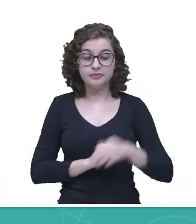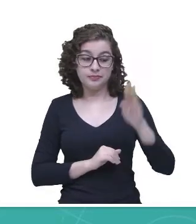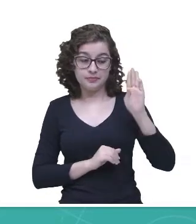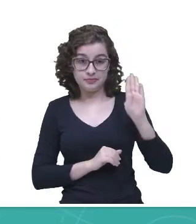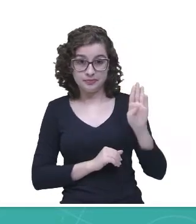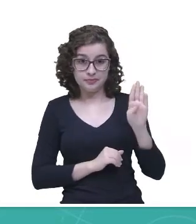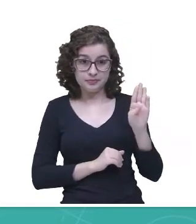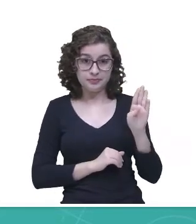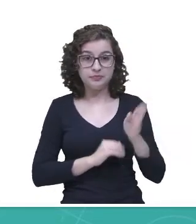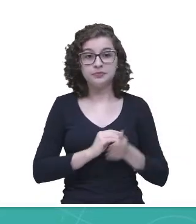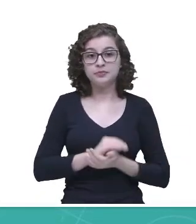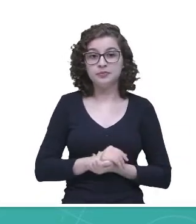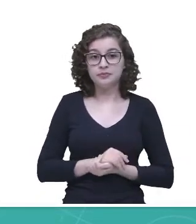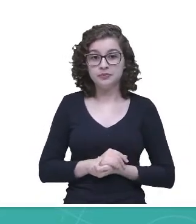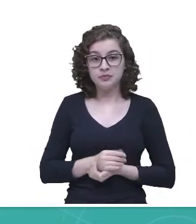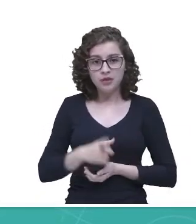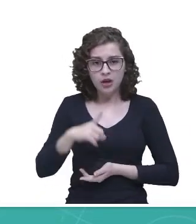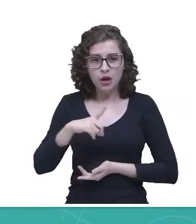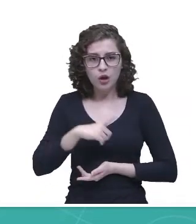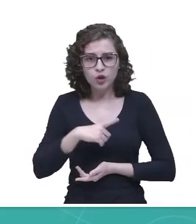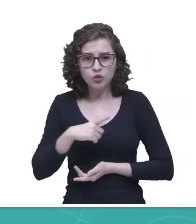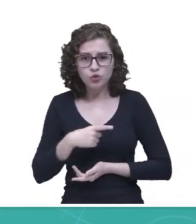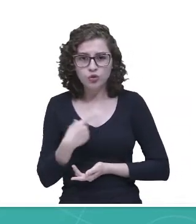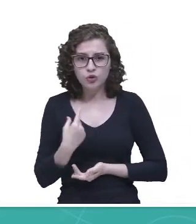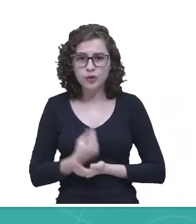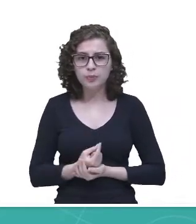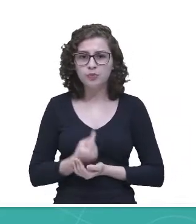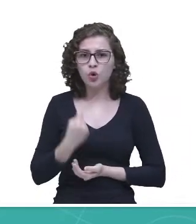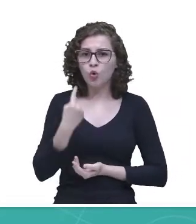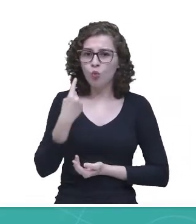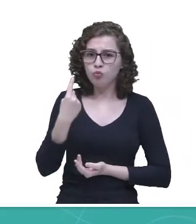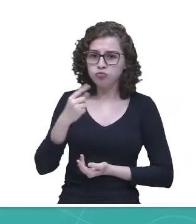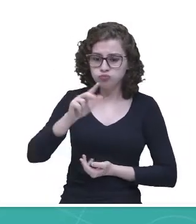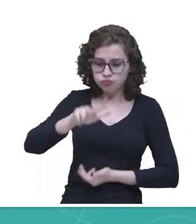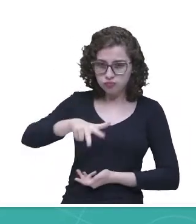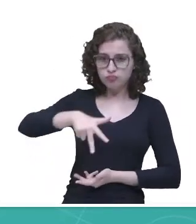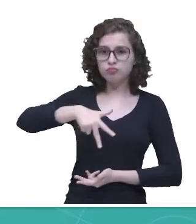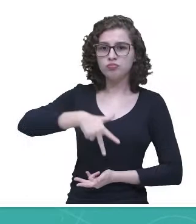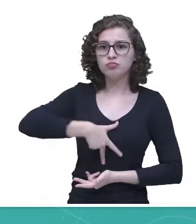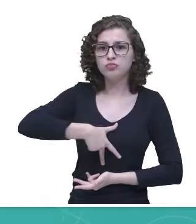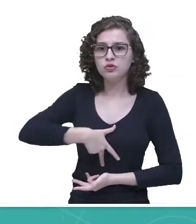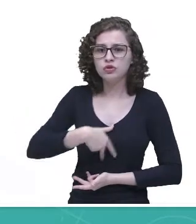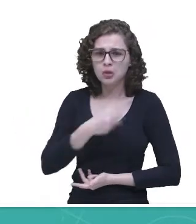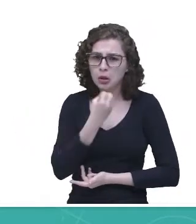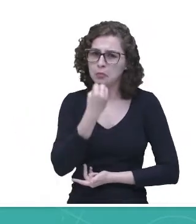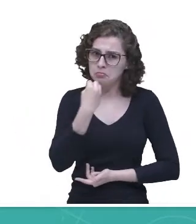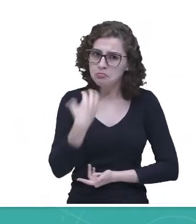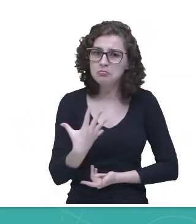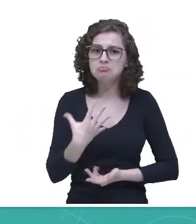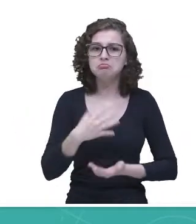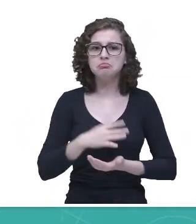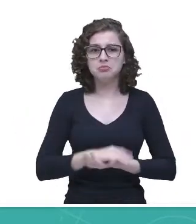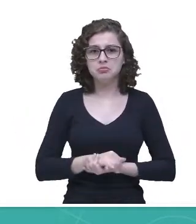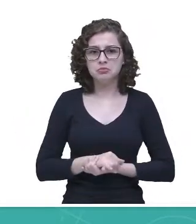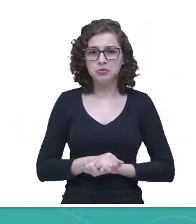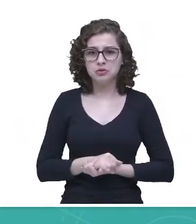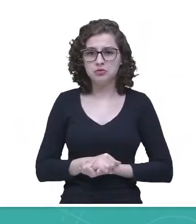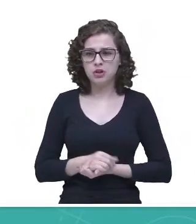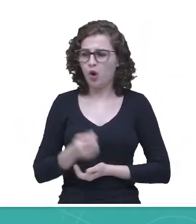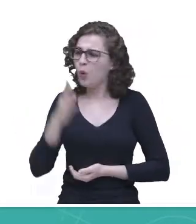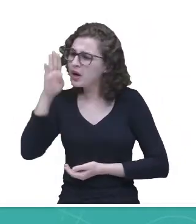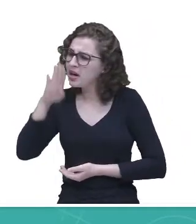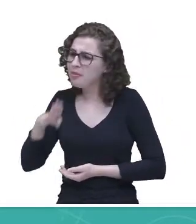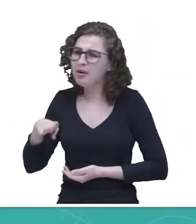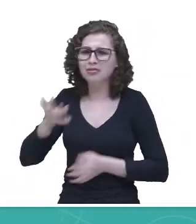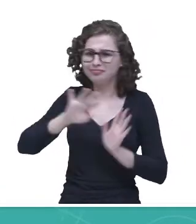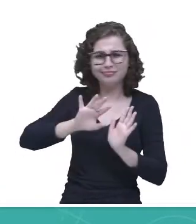B, existe somente uma entidade benevolente. A existência do